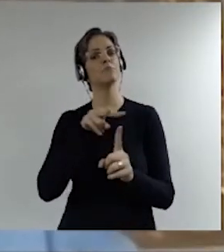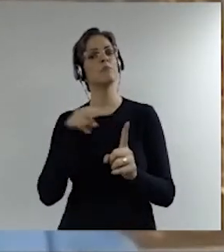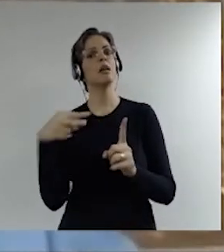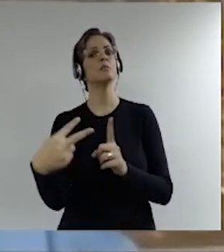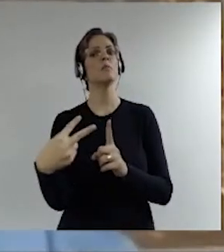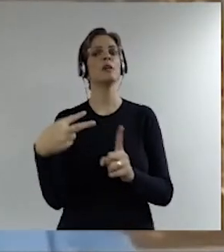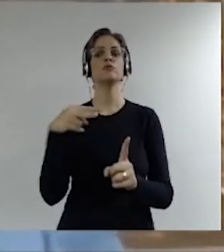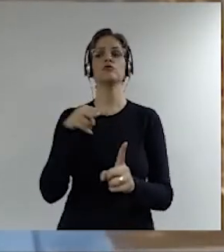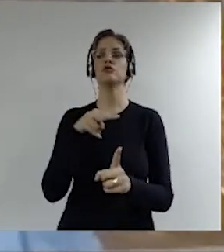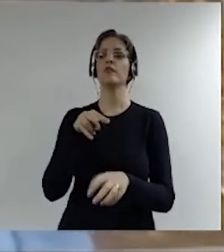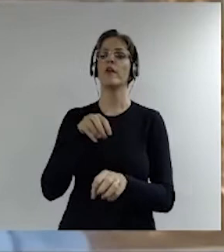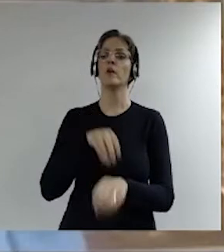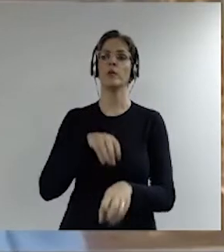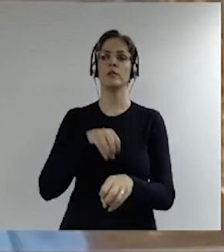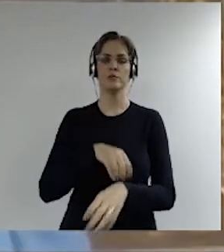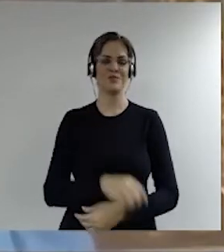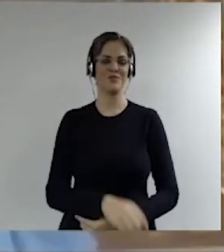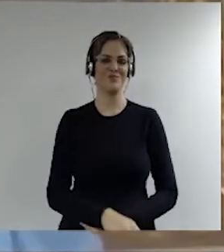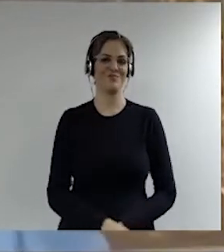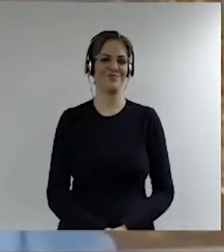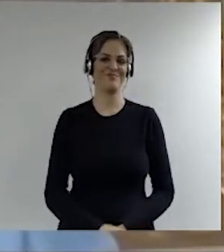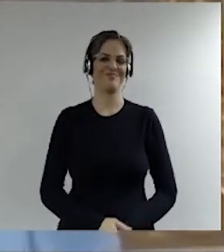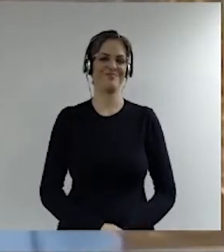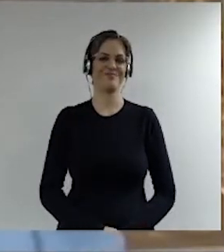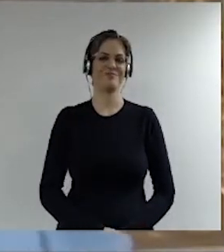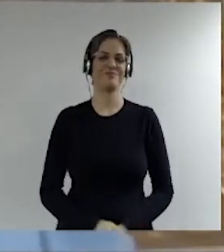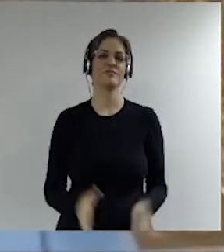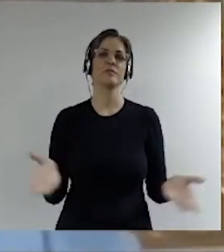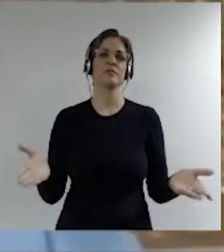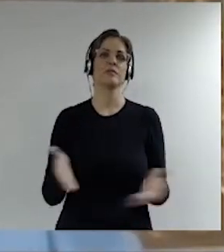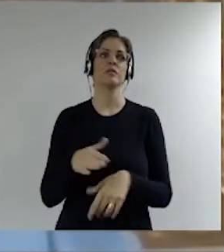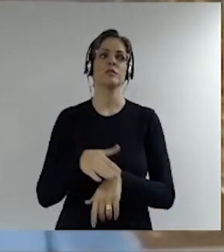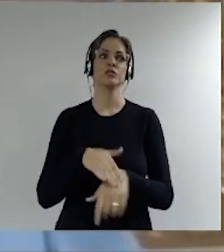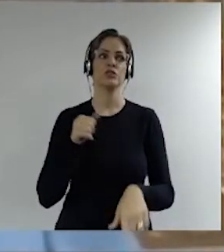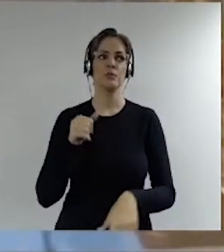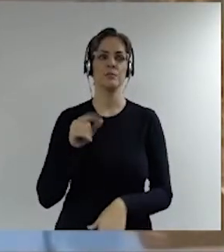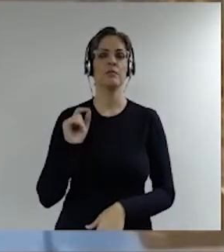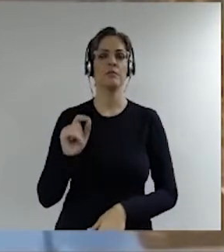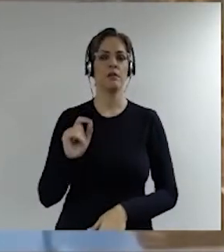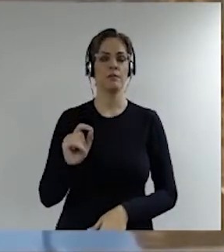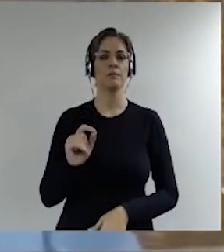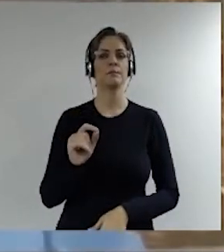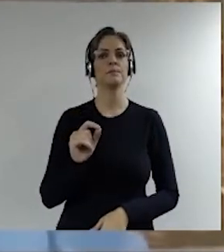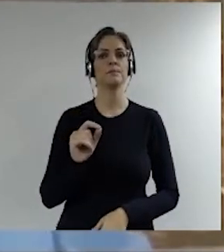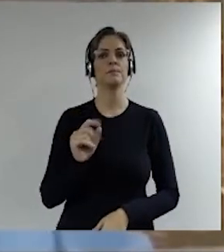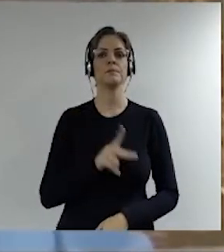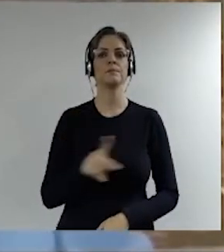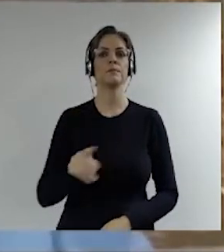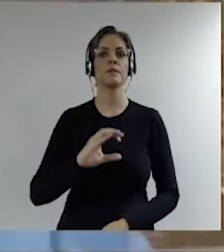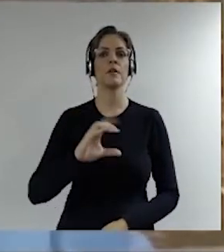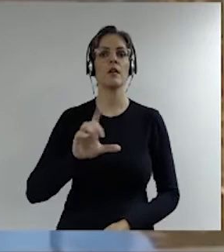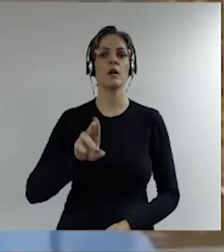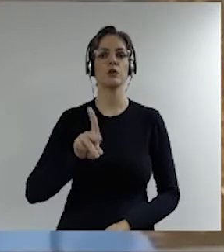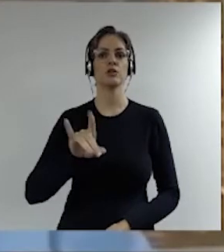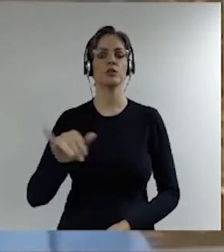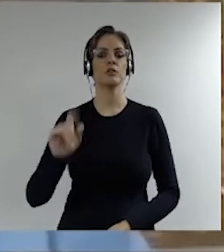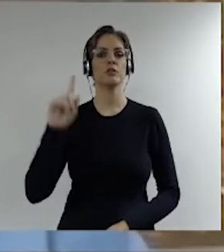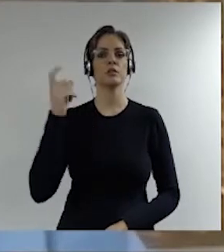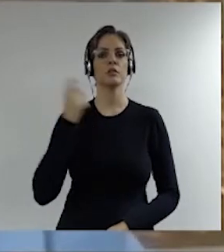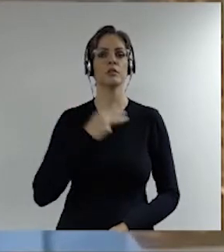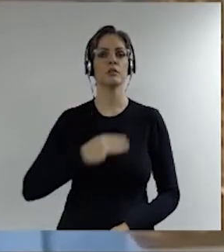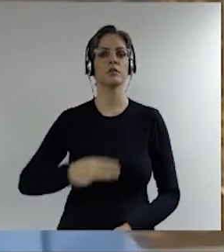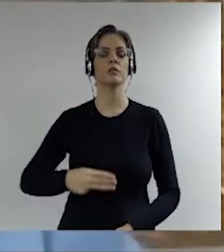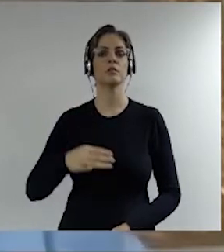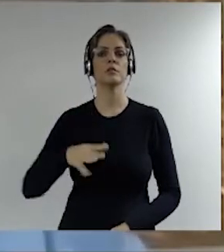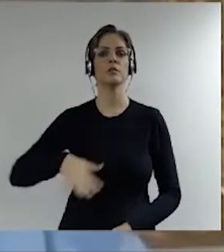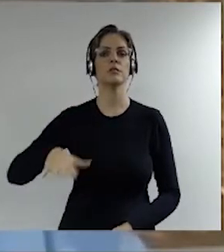educacional. E, sem mais delongas, queria convidar agora para falar a professora Cláudia Costin, que é ex-ministra da Administração e